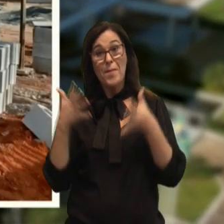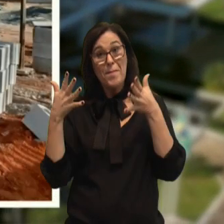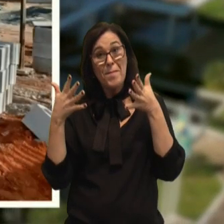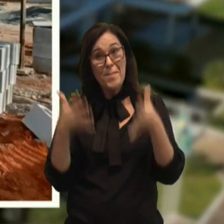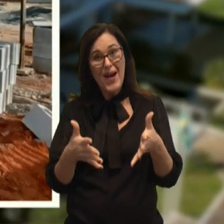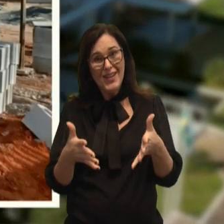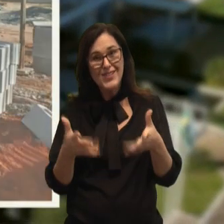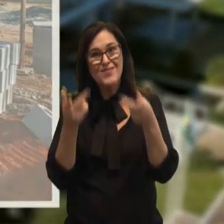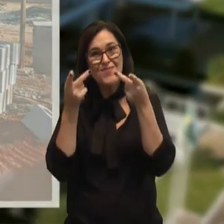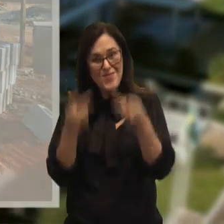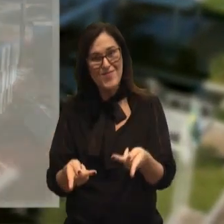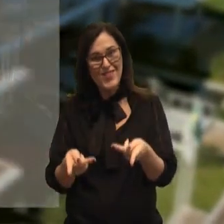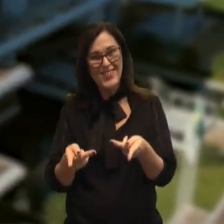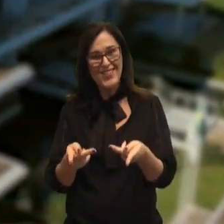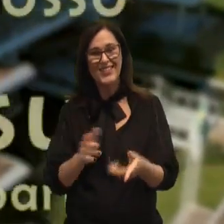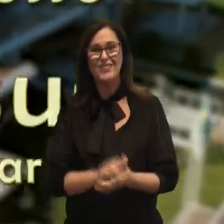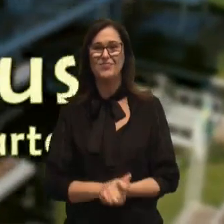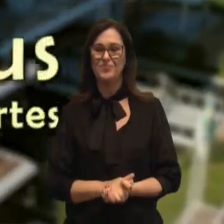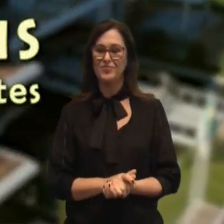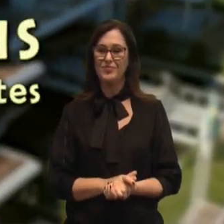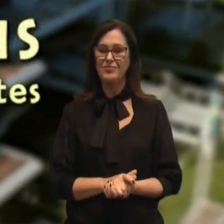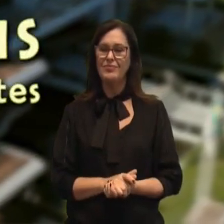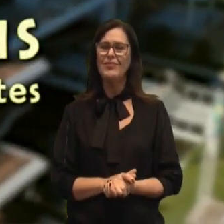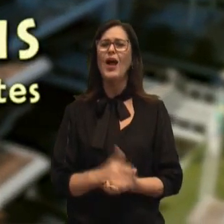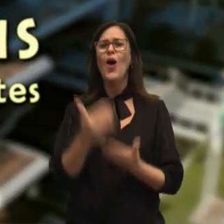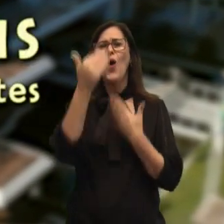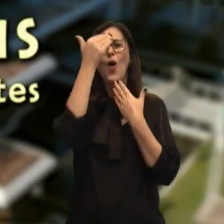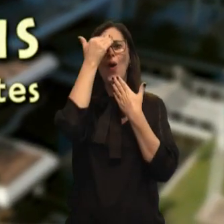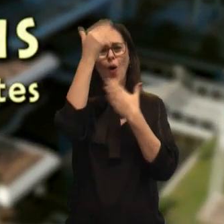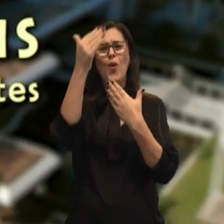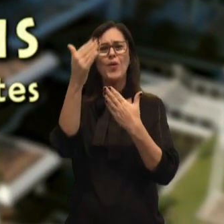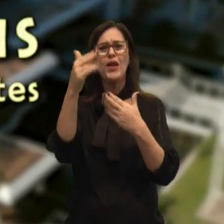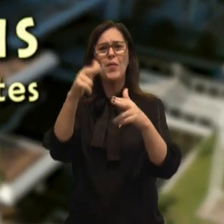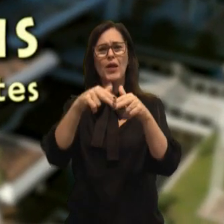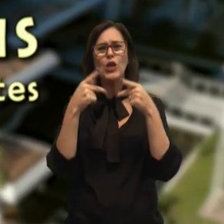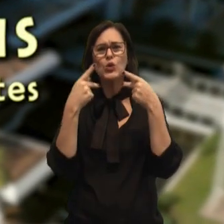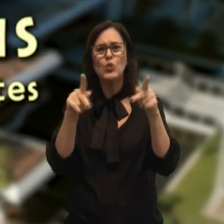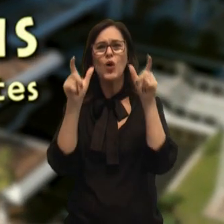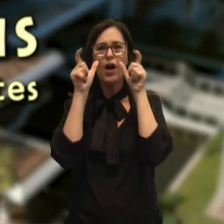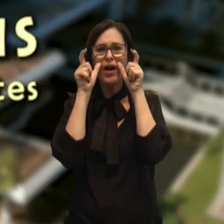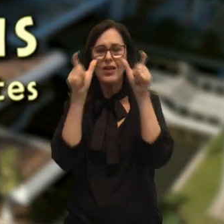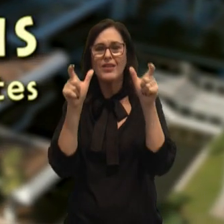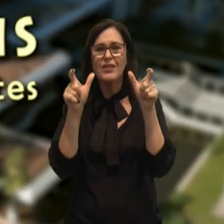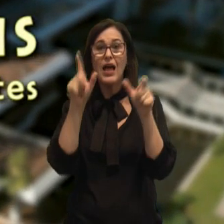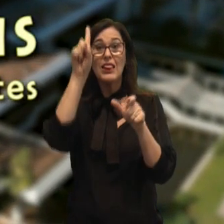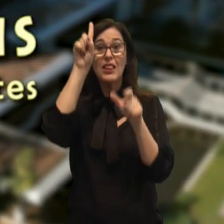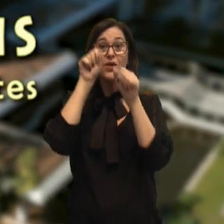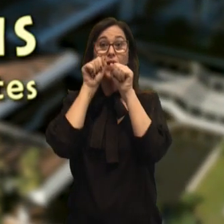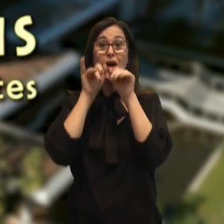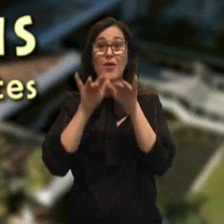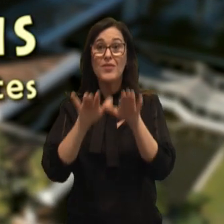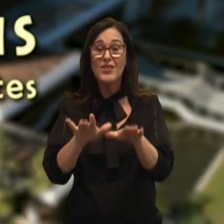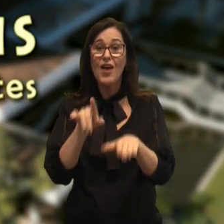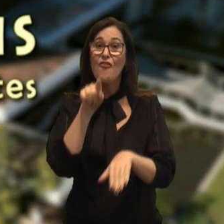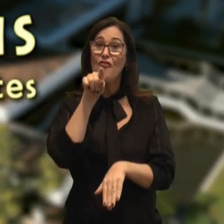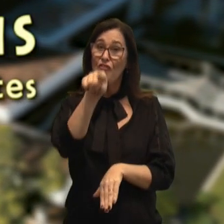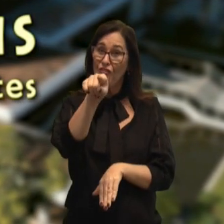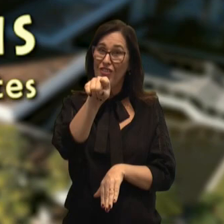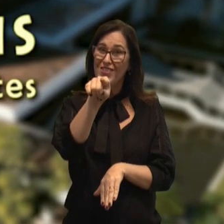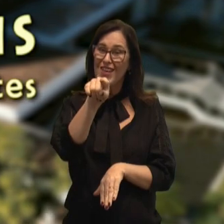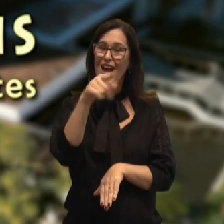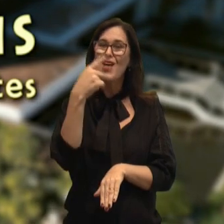Participe desse projeto. Muito obrigado pela sua atenção. Que Deus abençoe